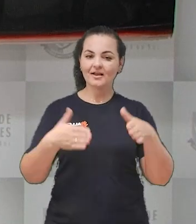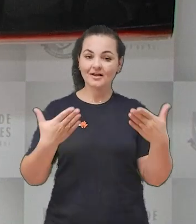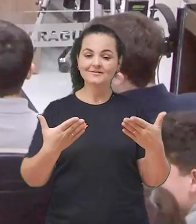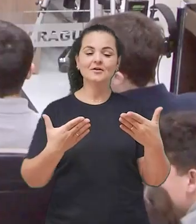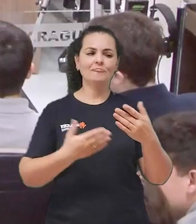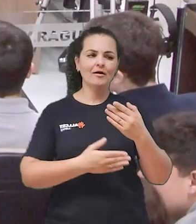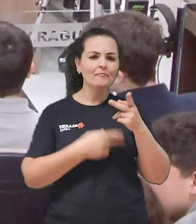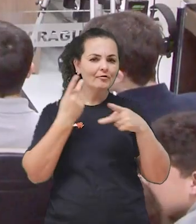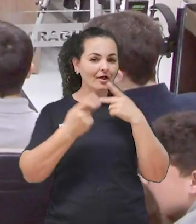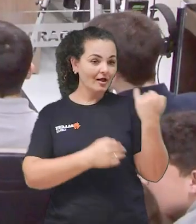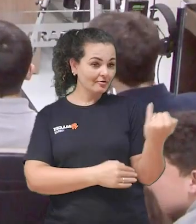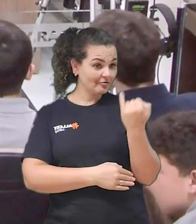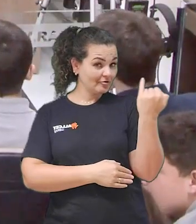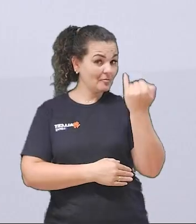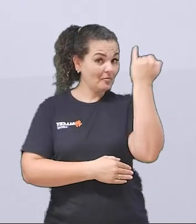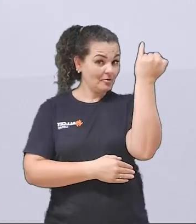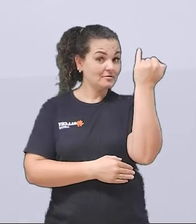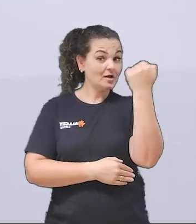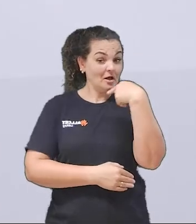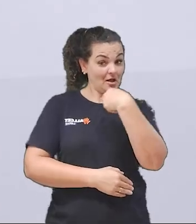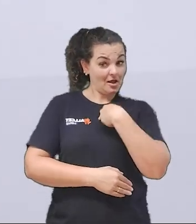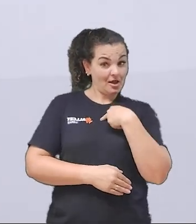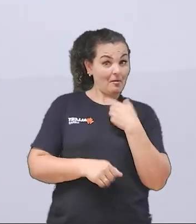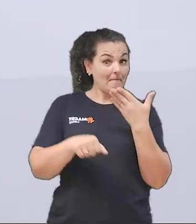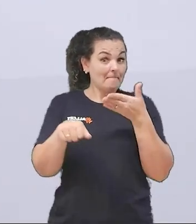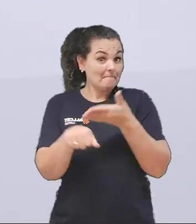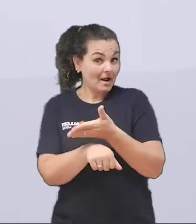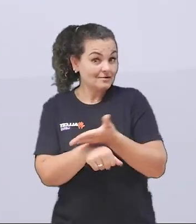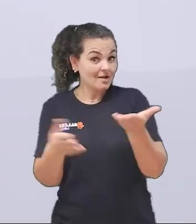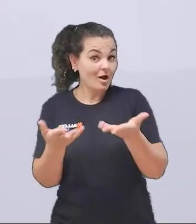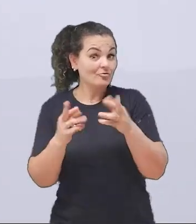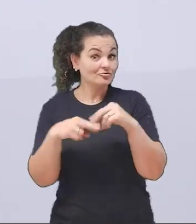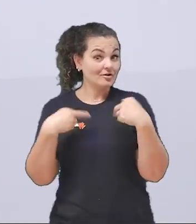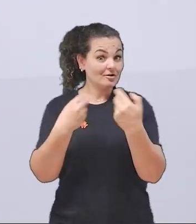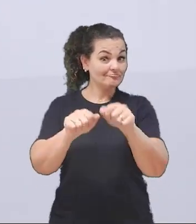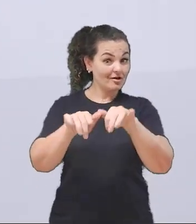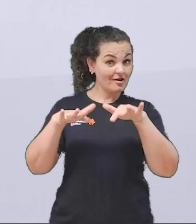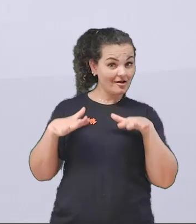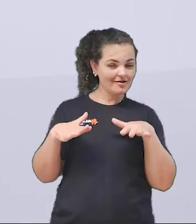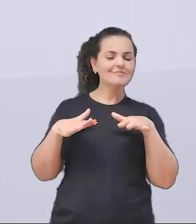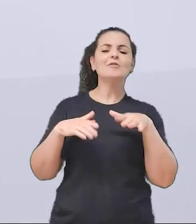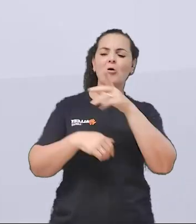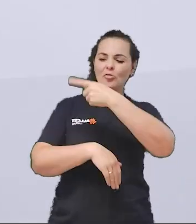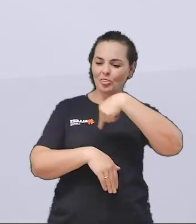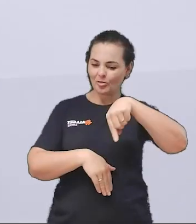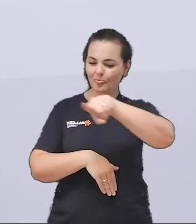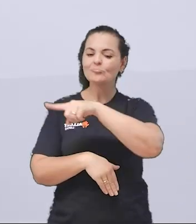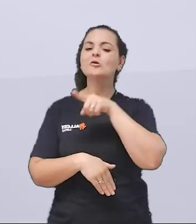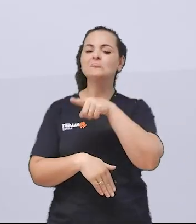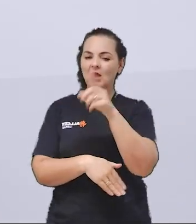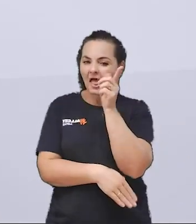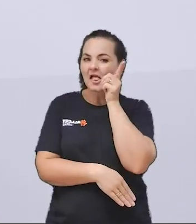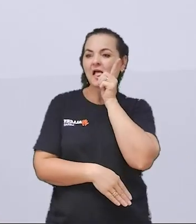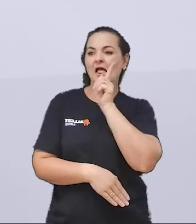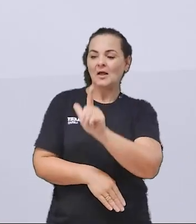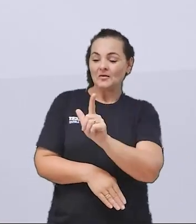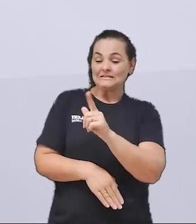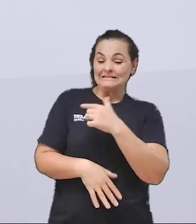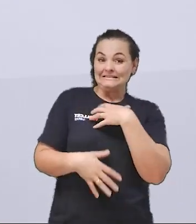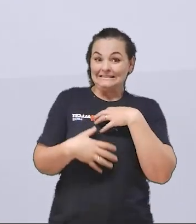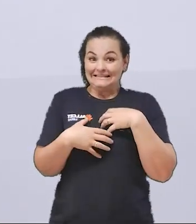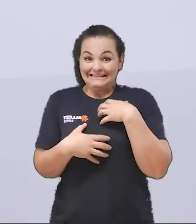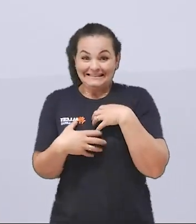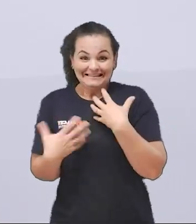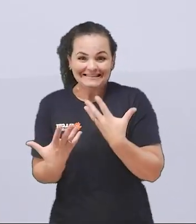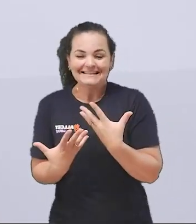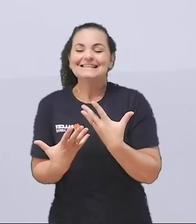político quando me falaram que seria importante a minha vinda no dia de hoje eu não esperava tudo isso